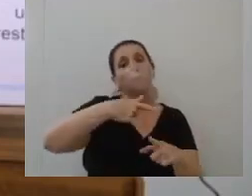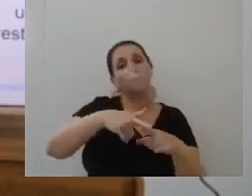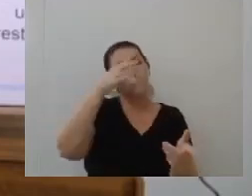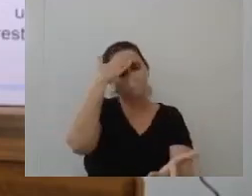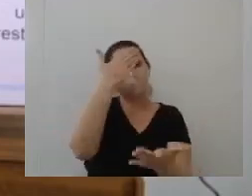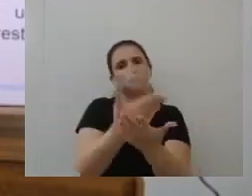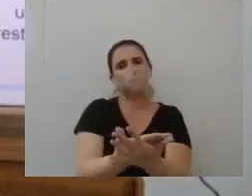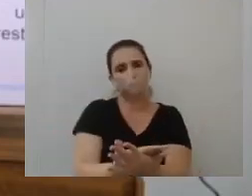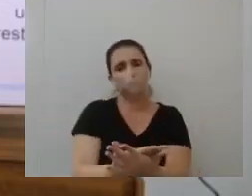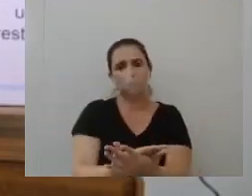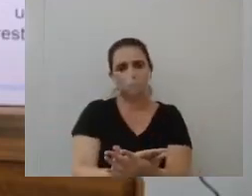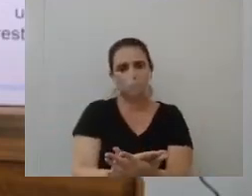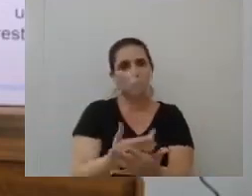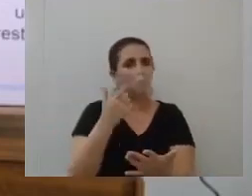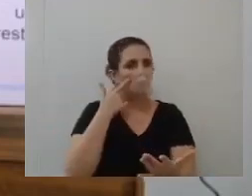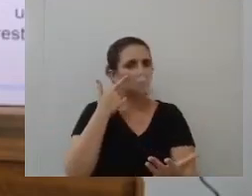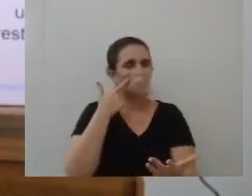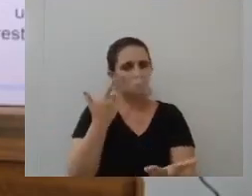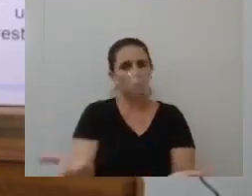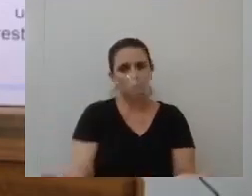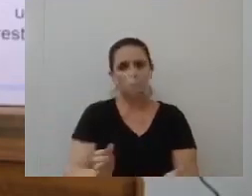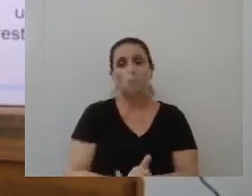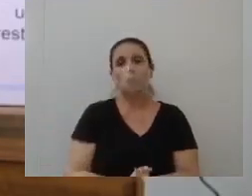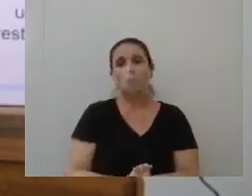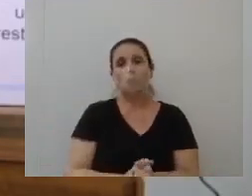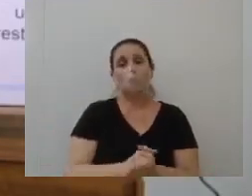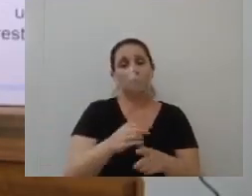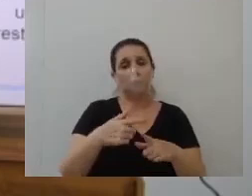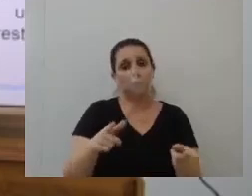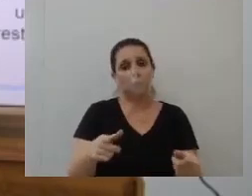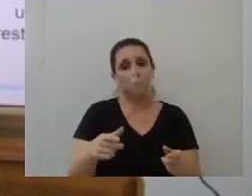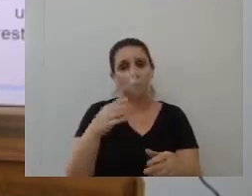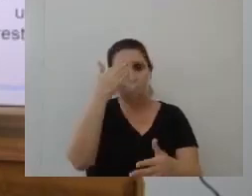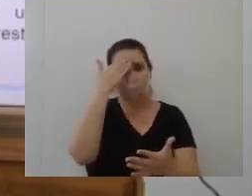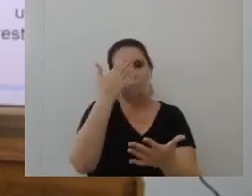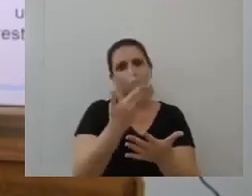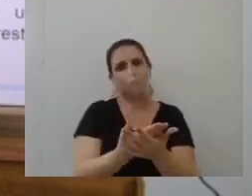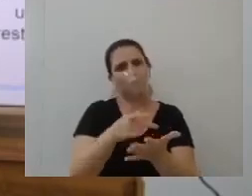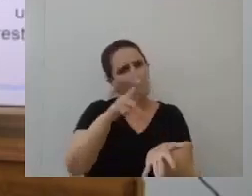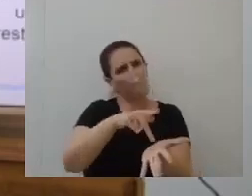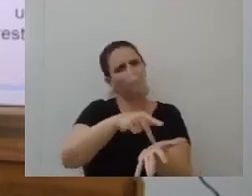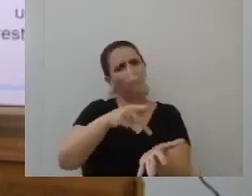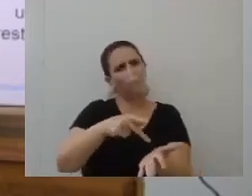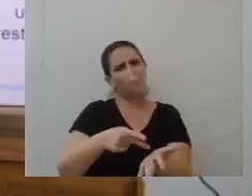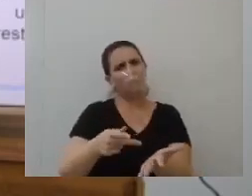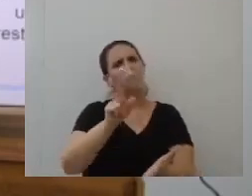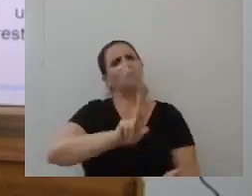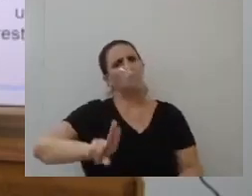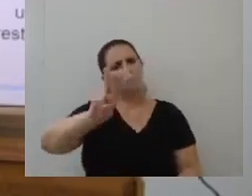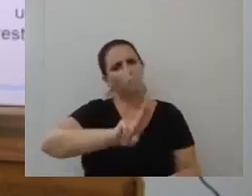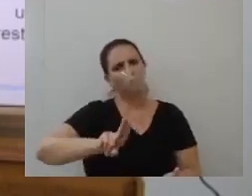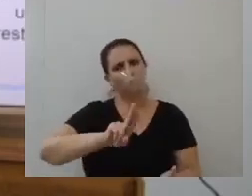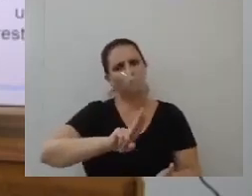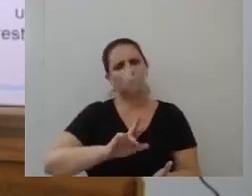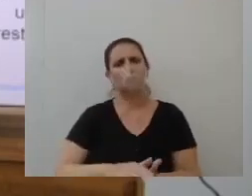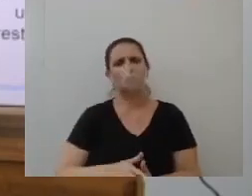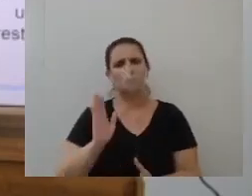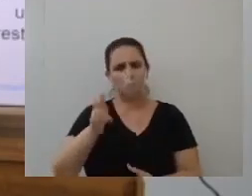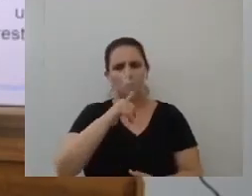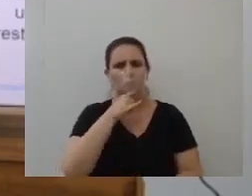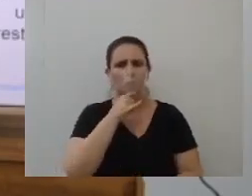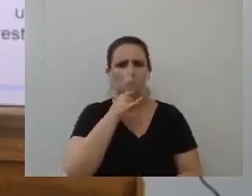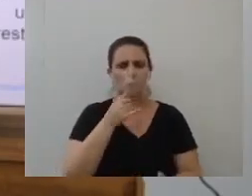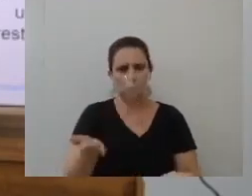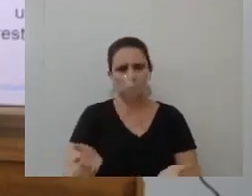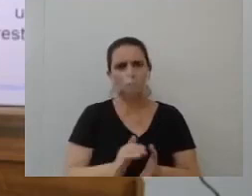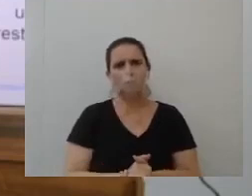a nossa atenção e a nossa credibilidade. Merece mais a nossa confiança e tem utilidade. Aquele exemplo que eu dei,